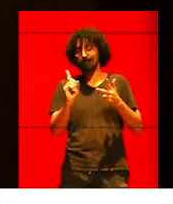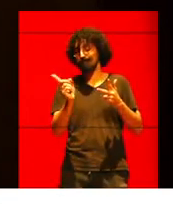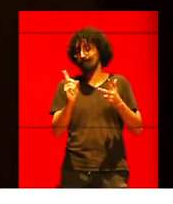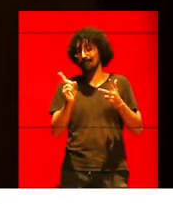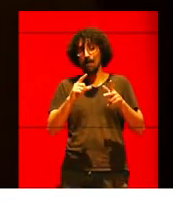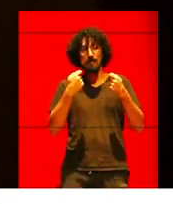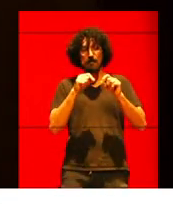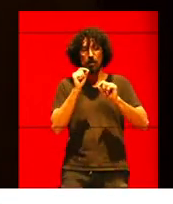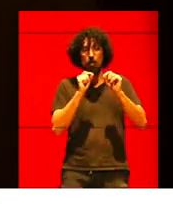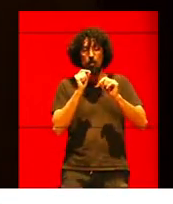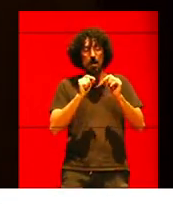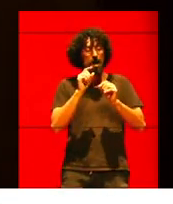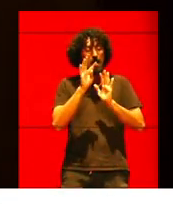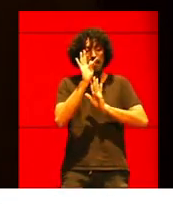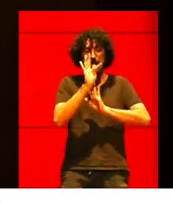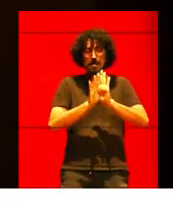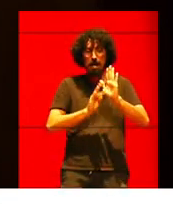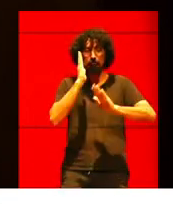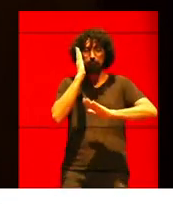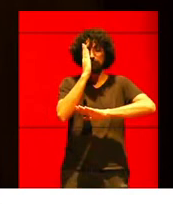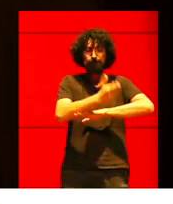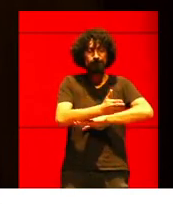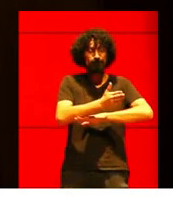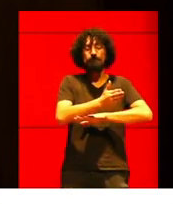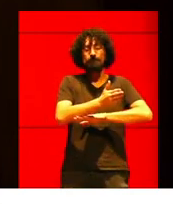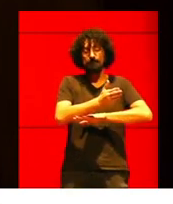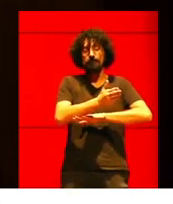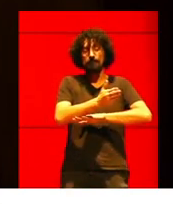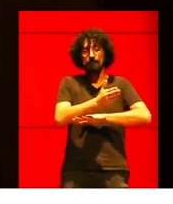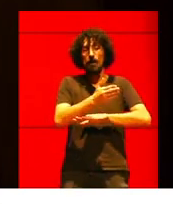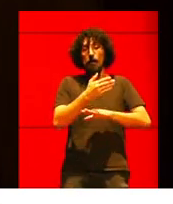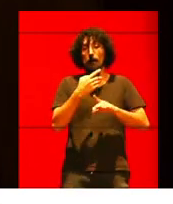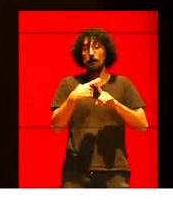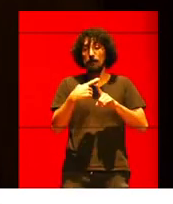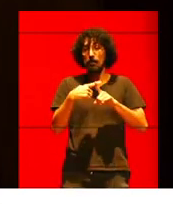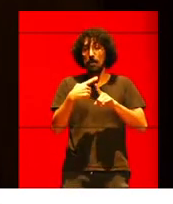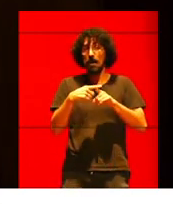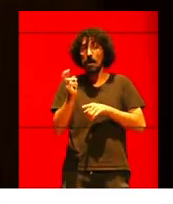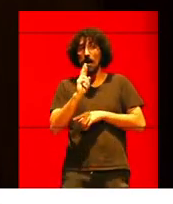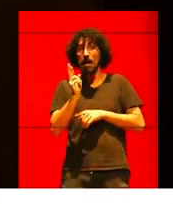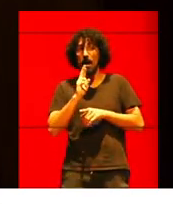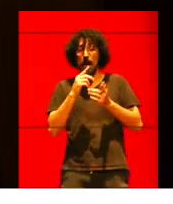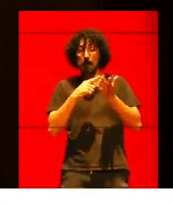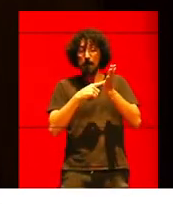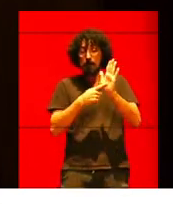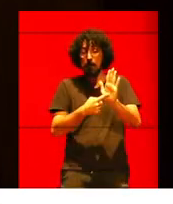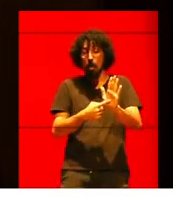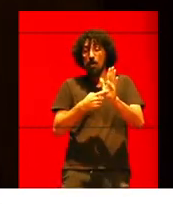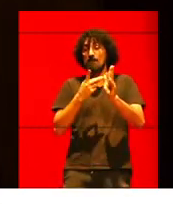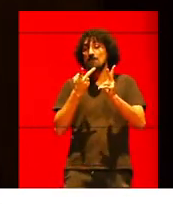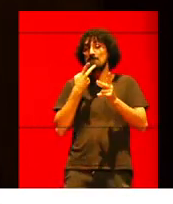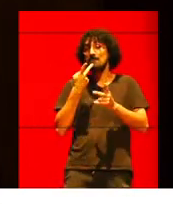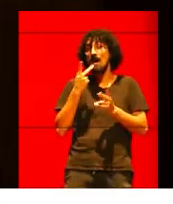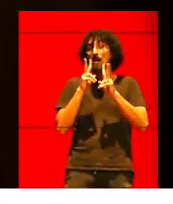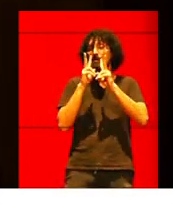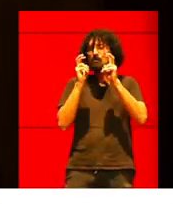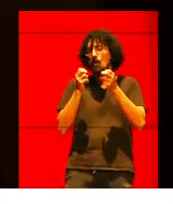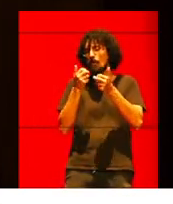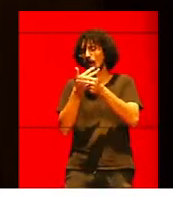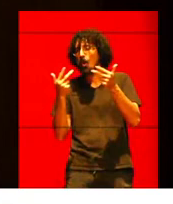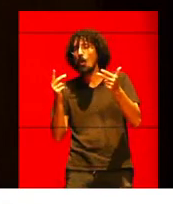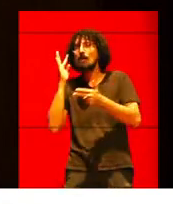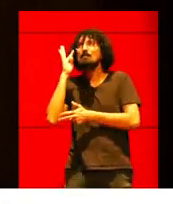é a ficção, e aquele texto é objetivo. Quem trabalha com essa questão do subjetivo, isso aqui tremeu, hein,